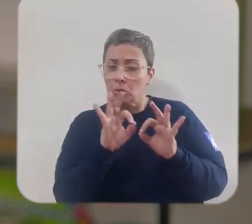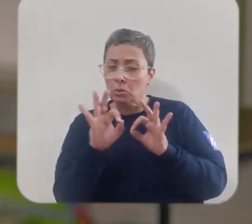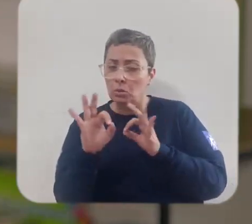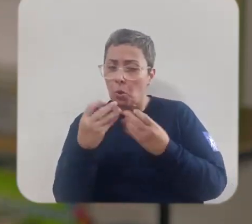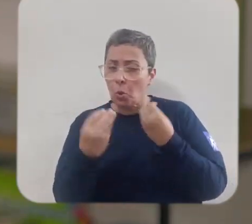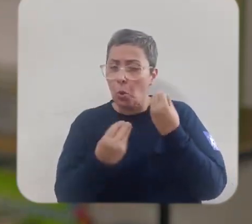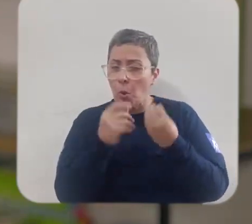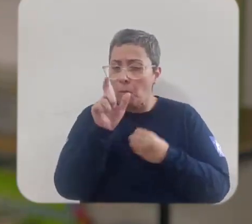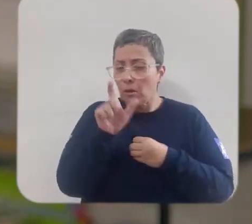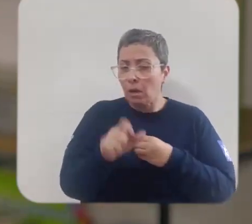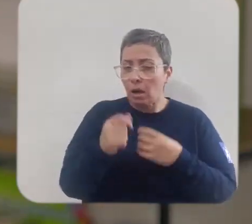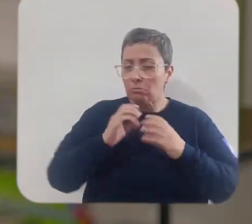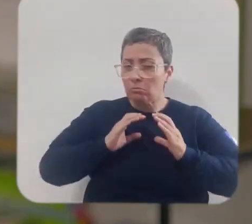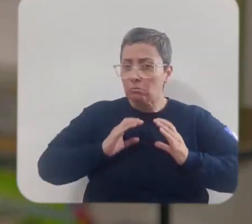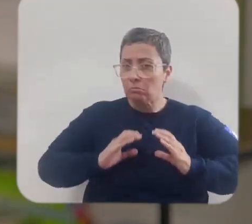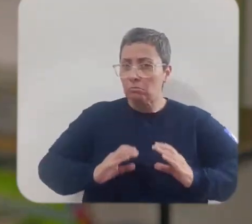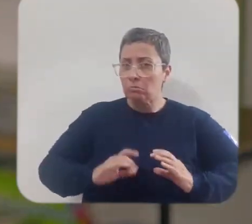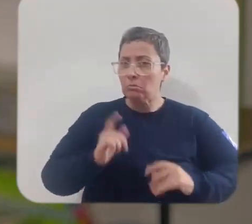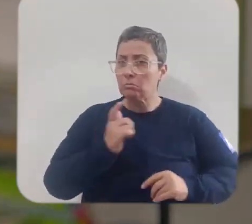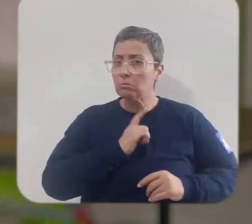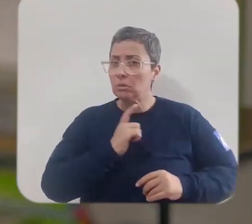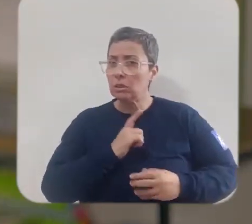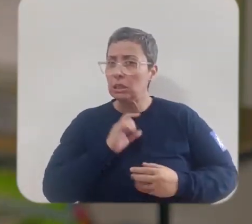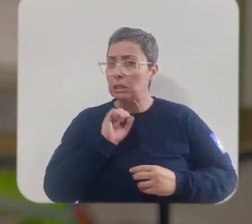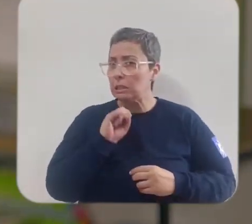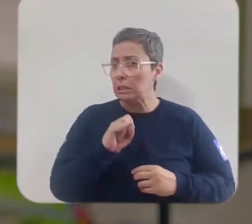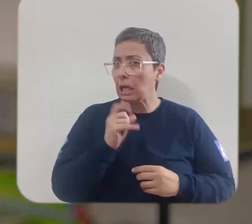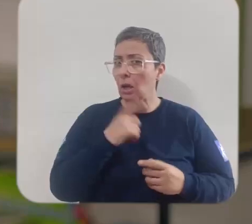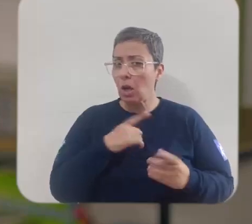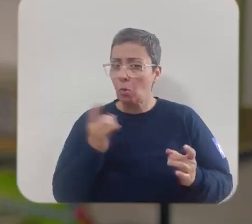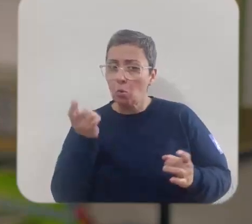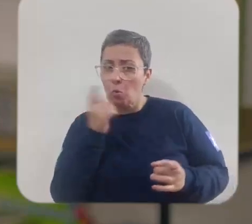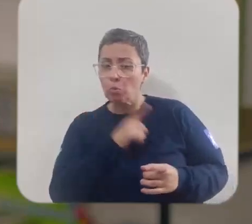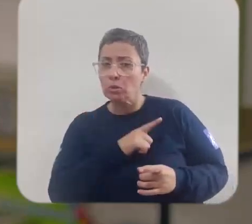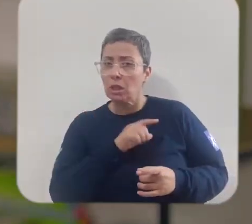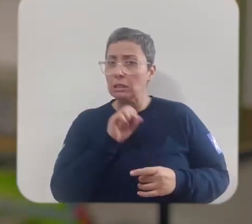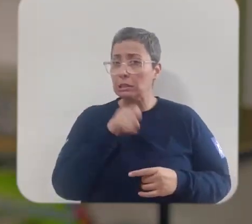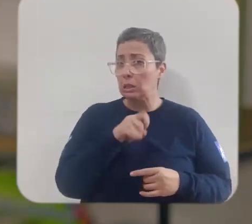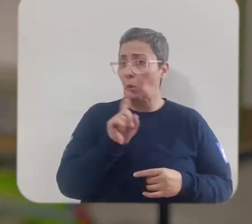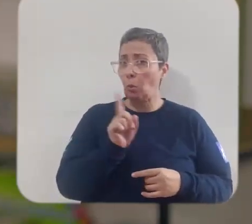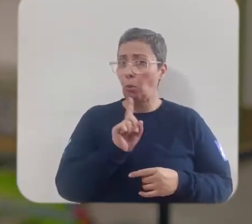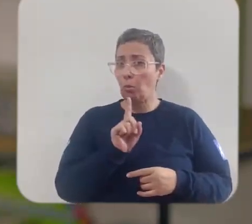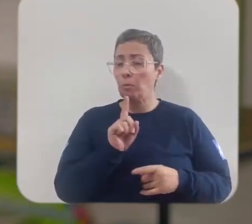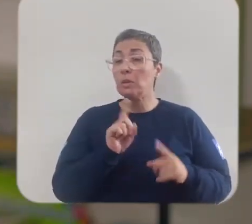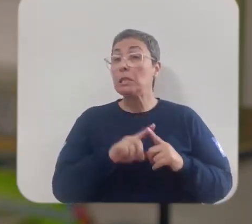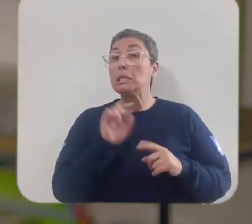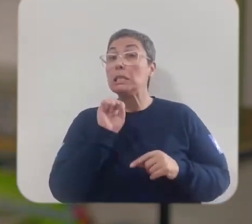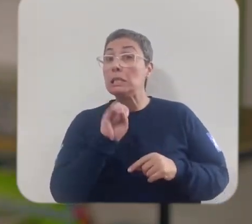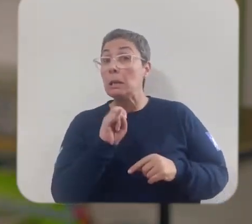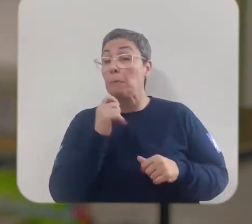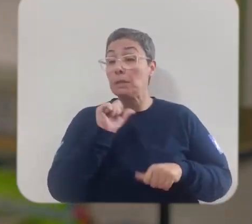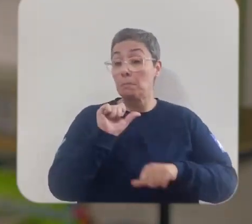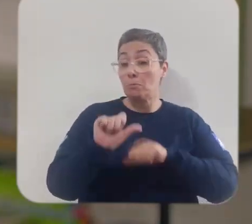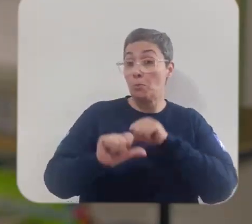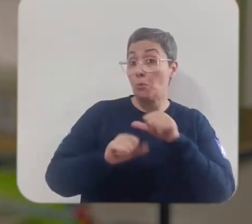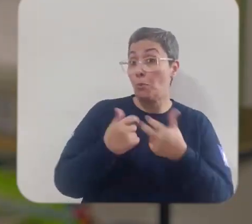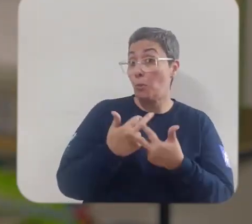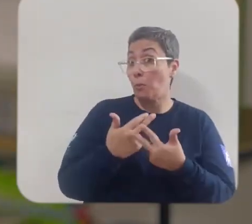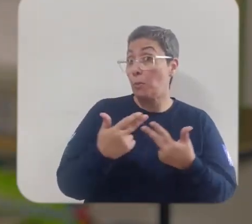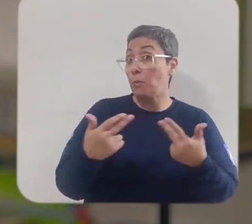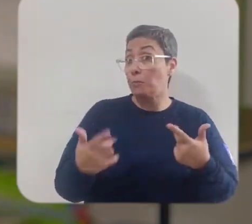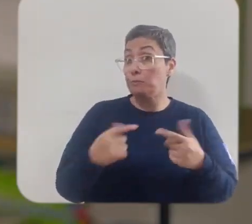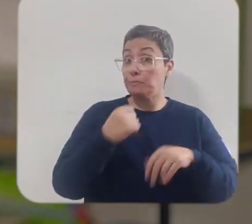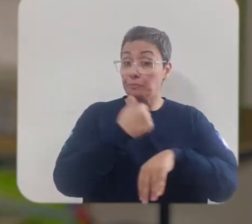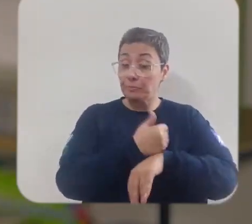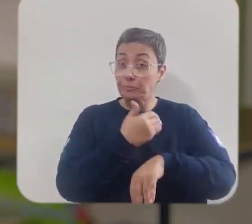observar como esse sujeito se comporta, se ele está dando conta ou não, se eu preciso mudar alguma